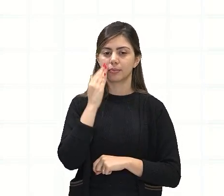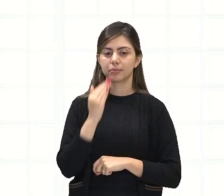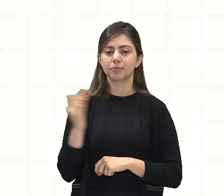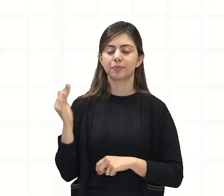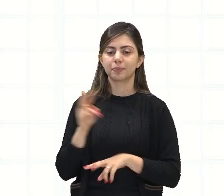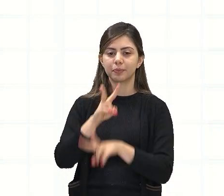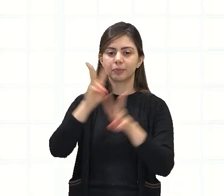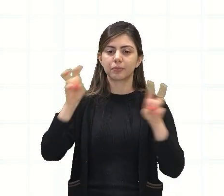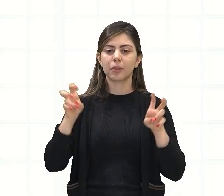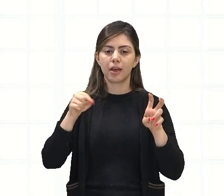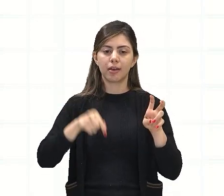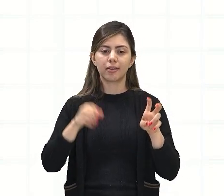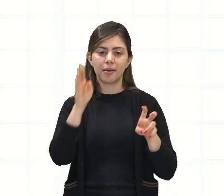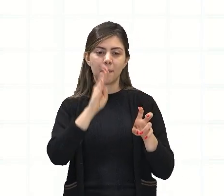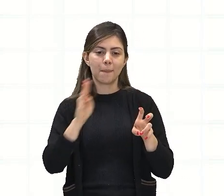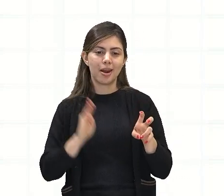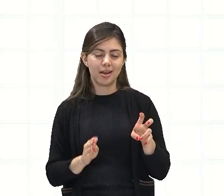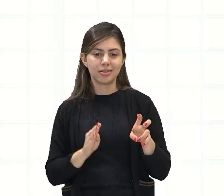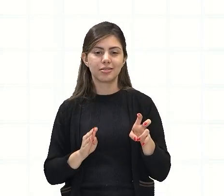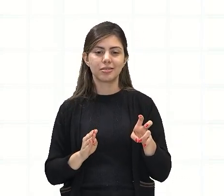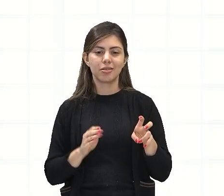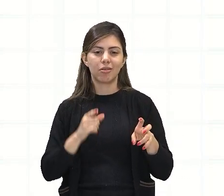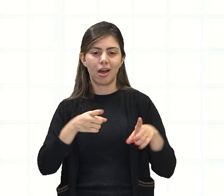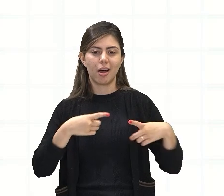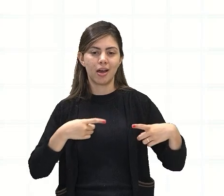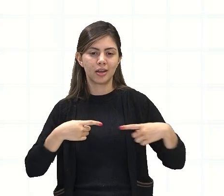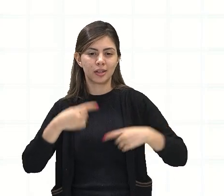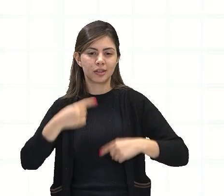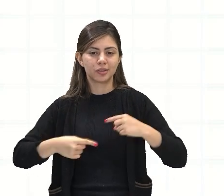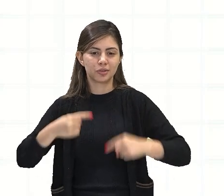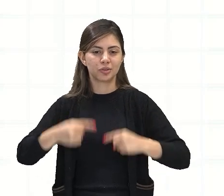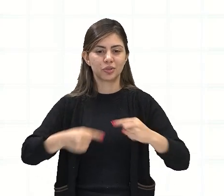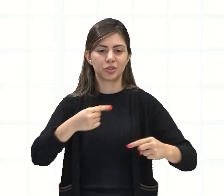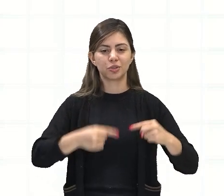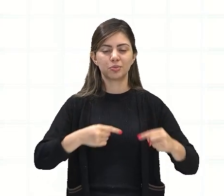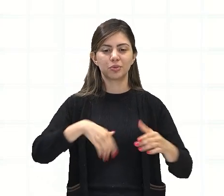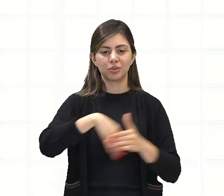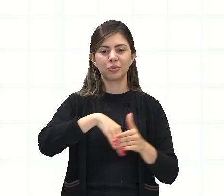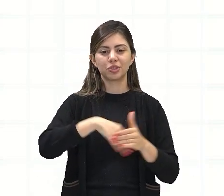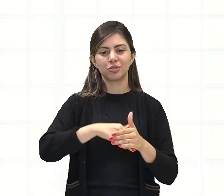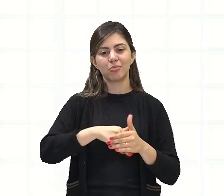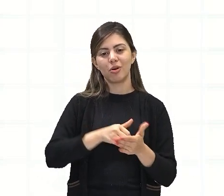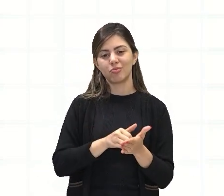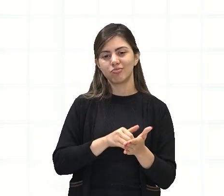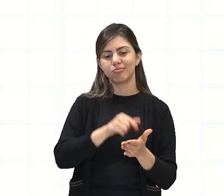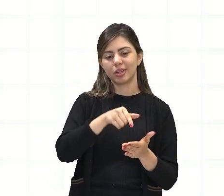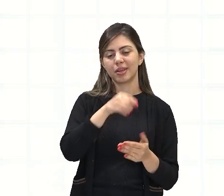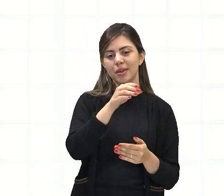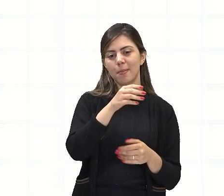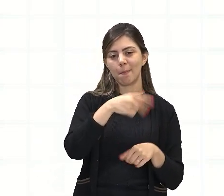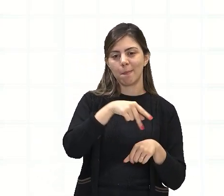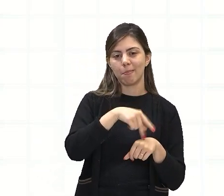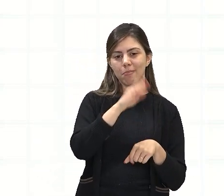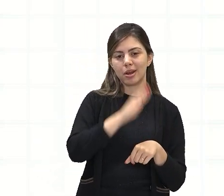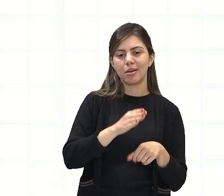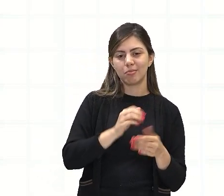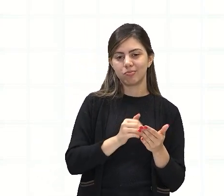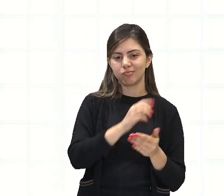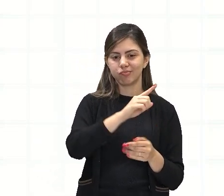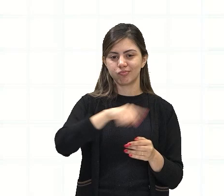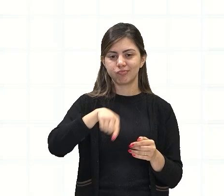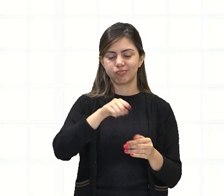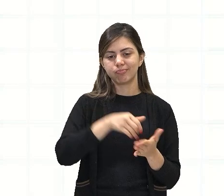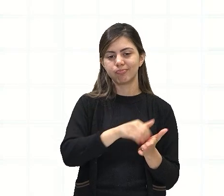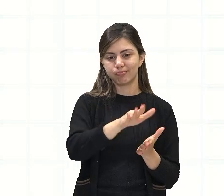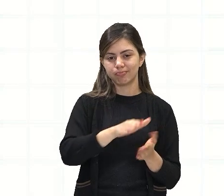título Brasil eliminado da Copa do Mundo de Futebol Sub-17. E aí temos aqui o subtítulo, olha o subtítulo.